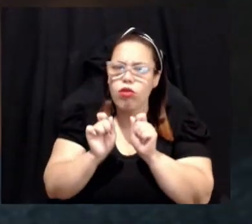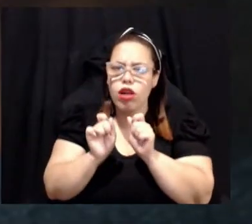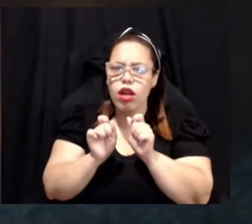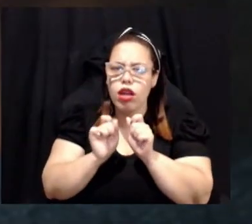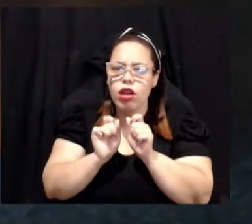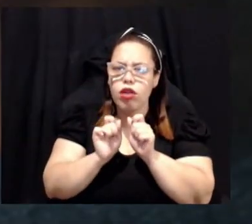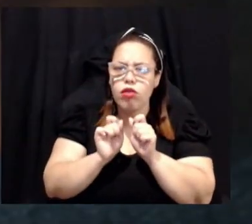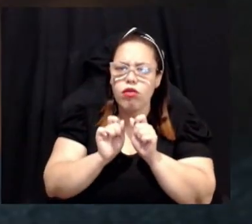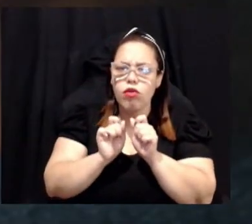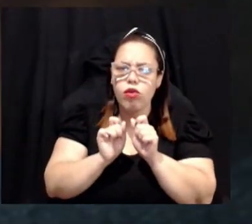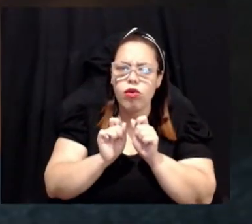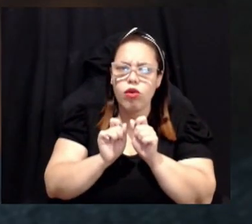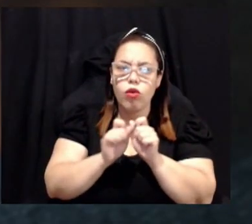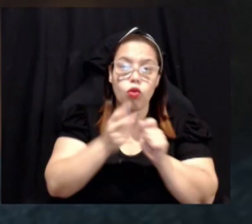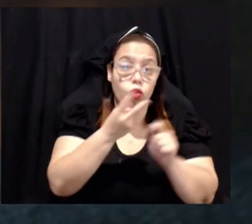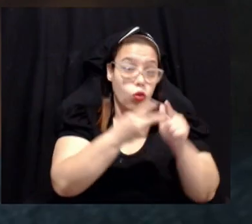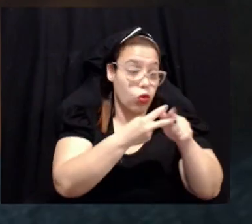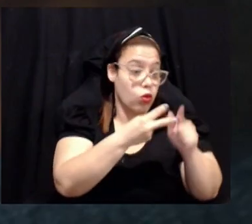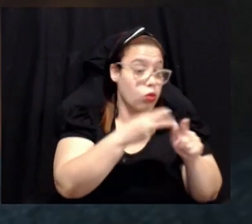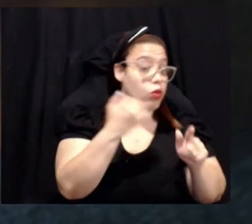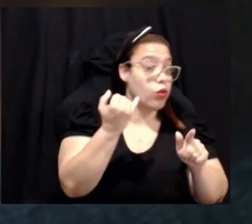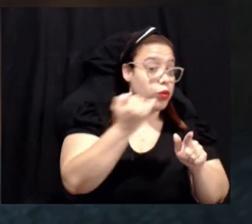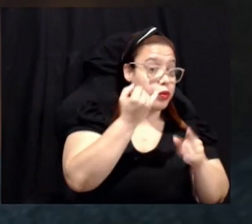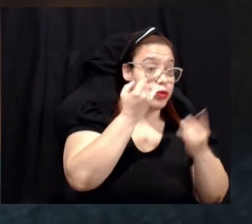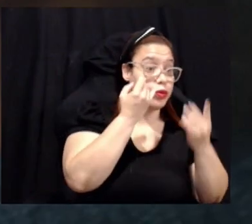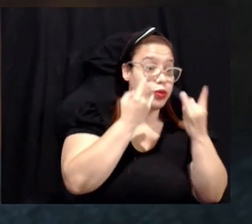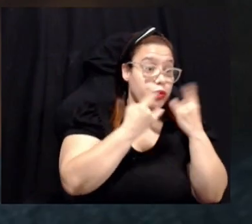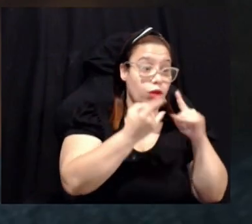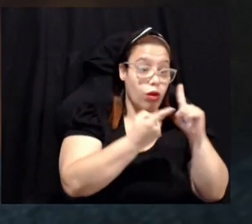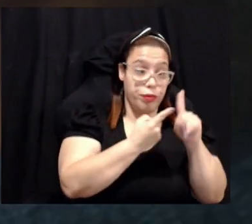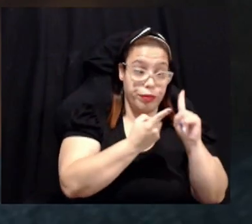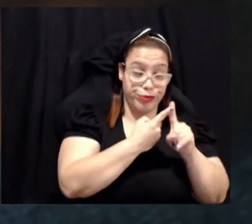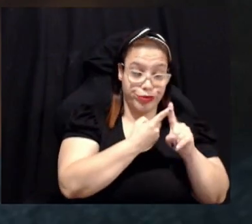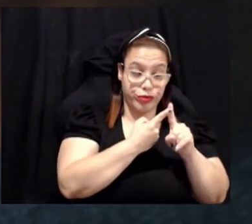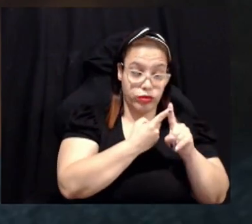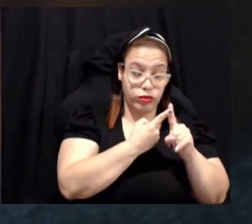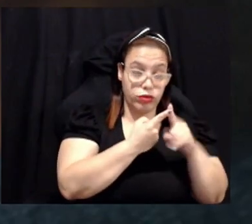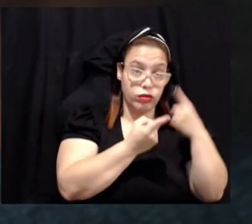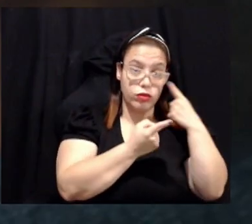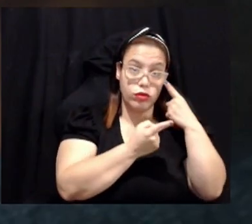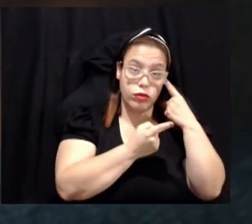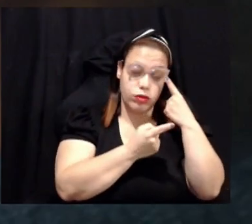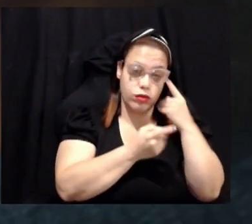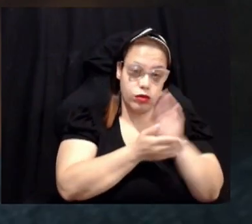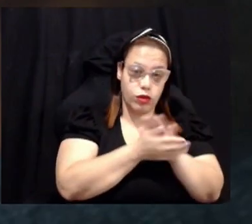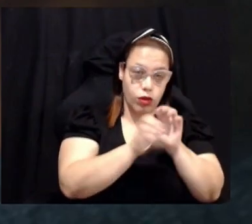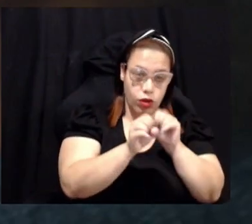São 2 pontos interessantes. O primeiro ponto é que o ensino para